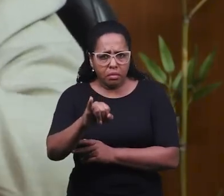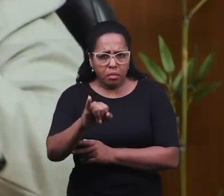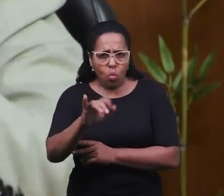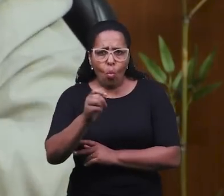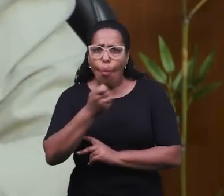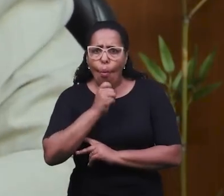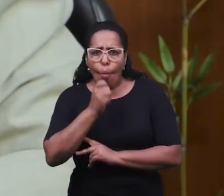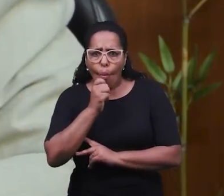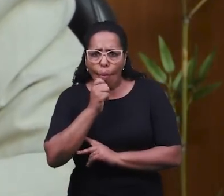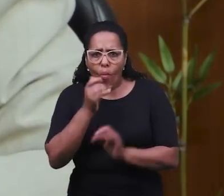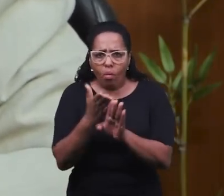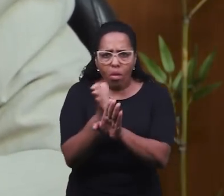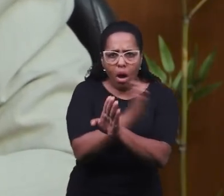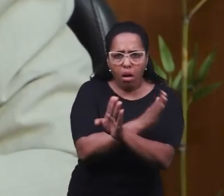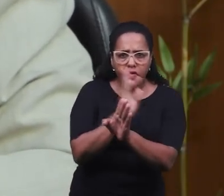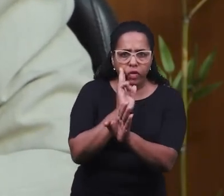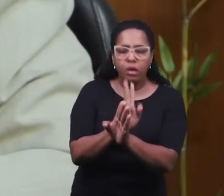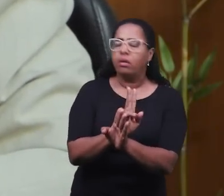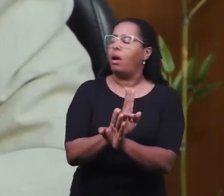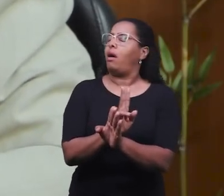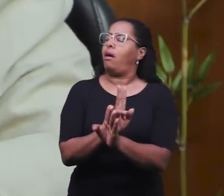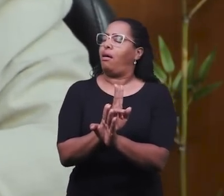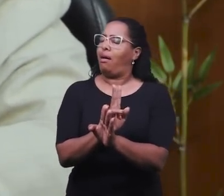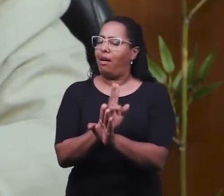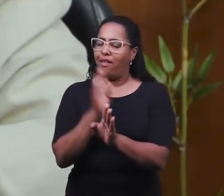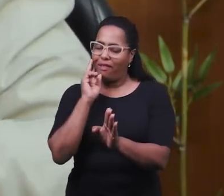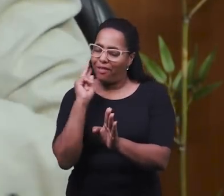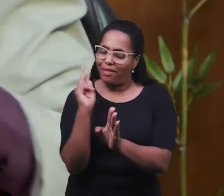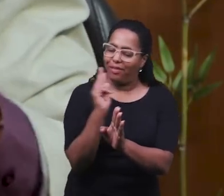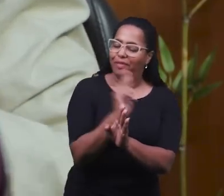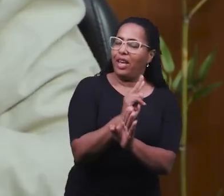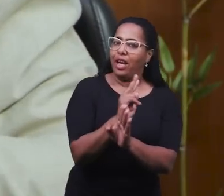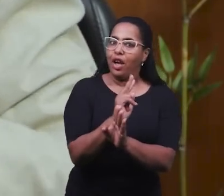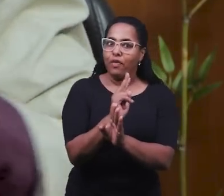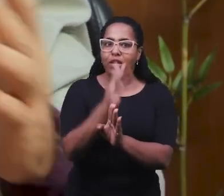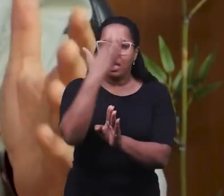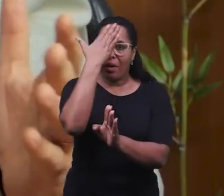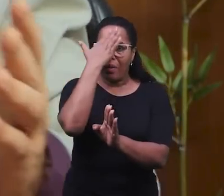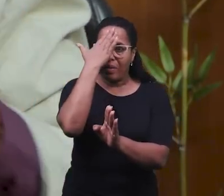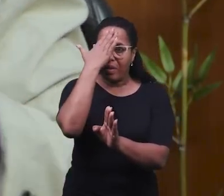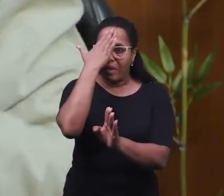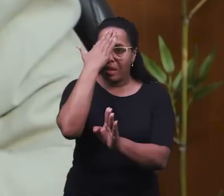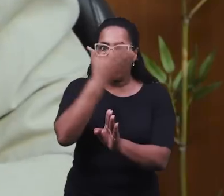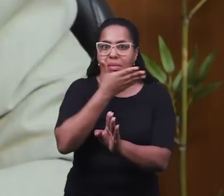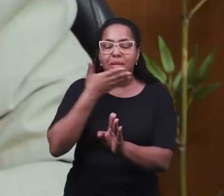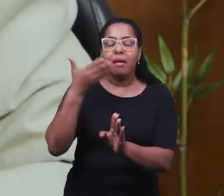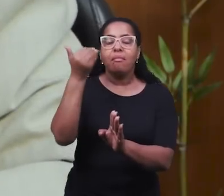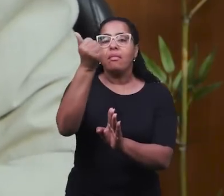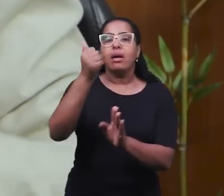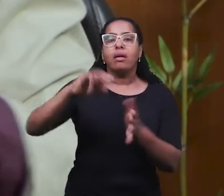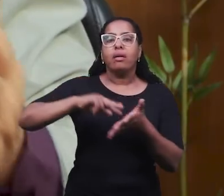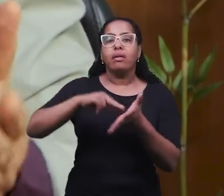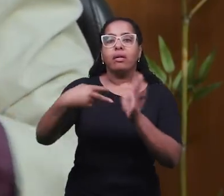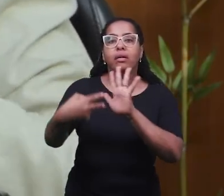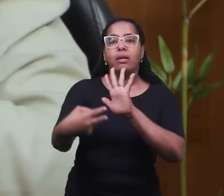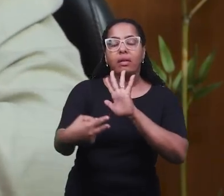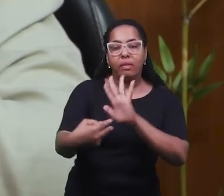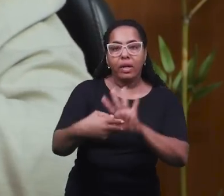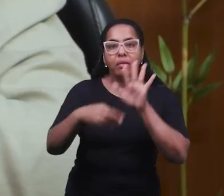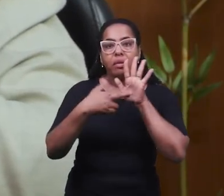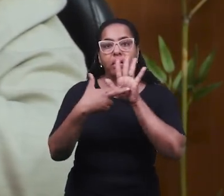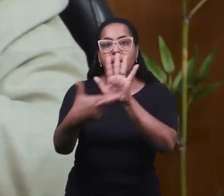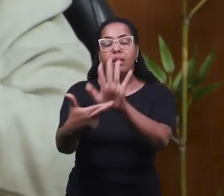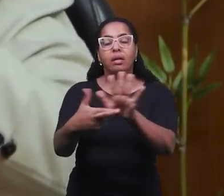edições anteriores, que você o faça, porque você vai ter uma visão mais completa sobre o que é o diaconato na história